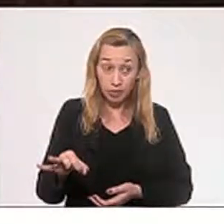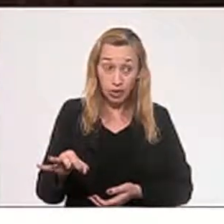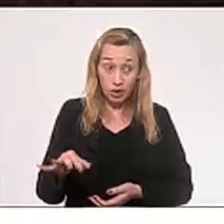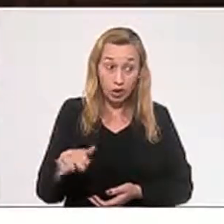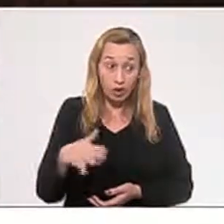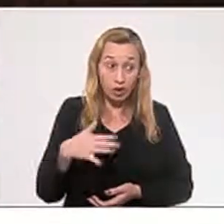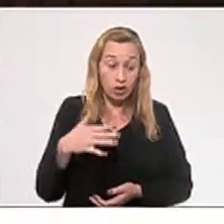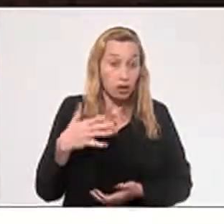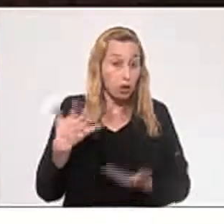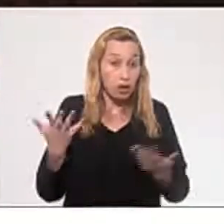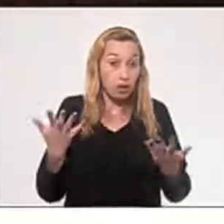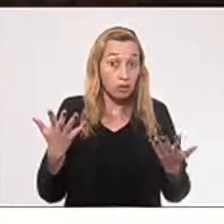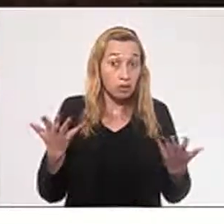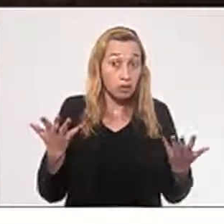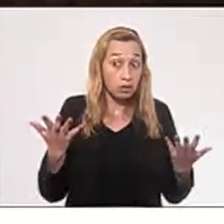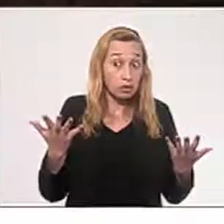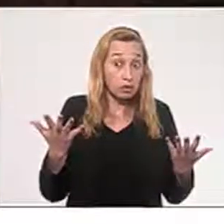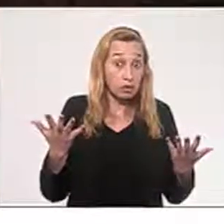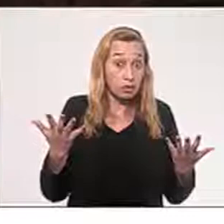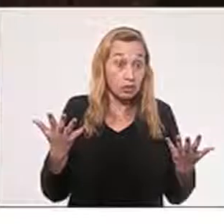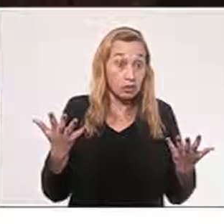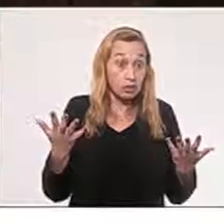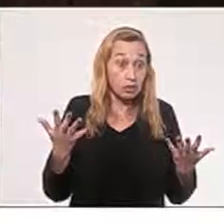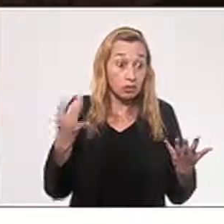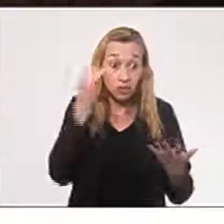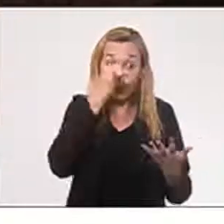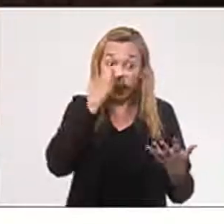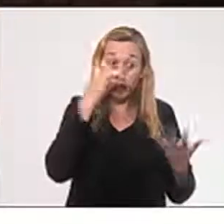em estado de perplexidade.